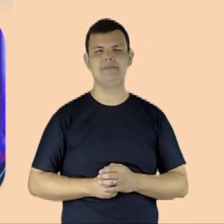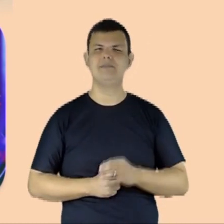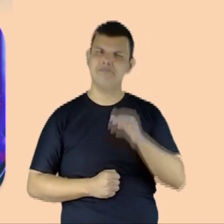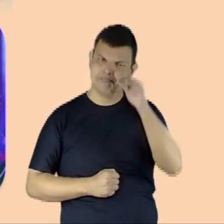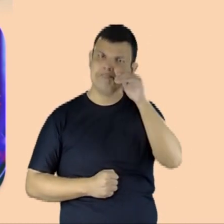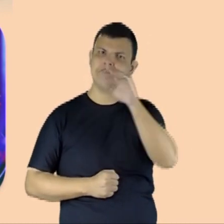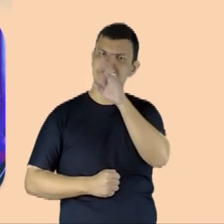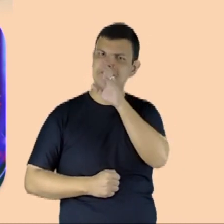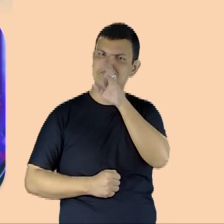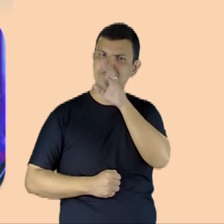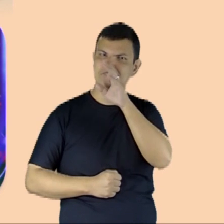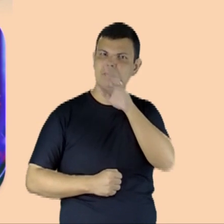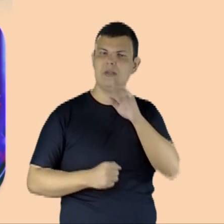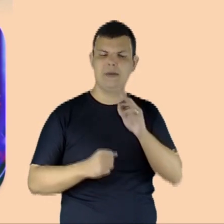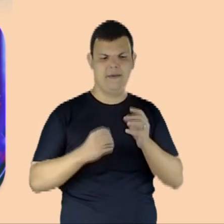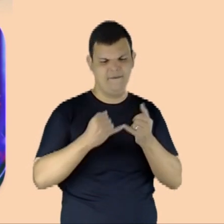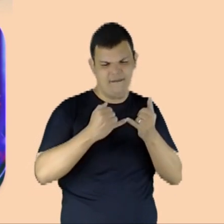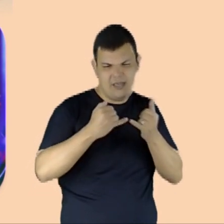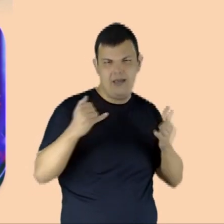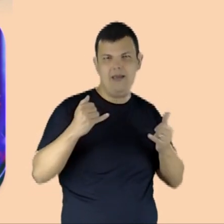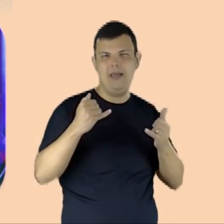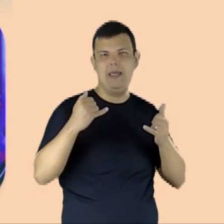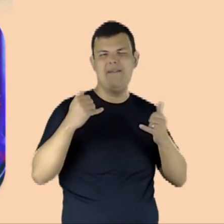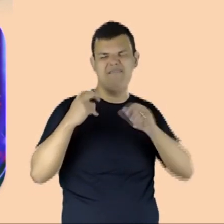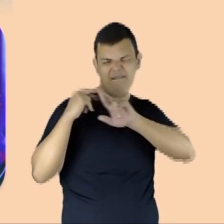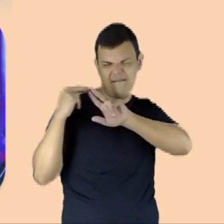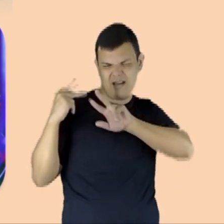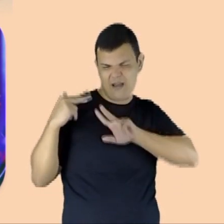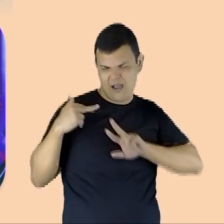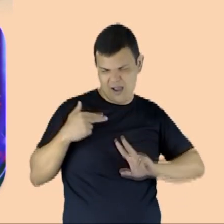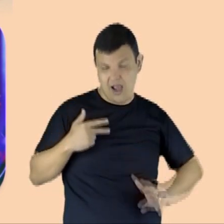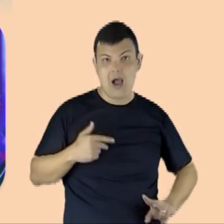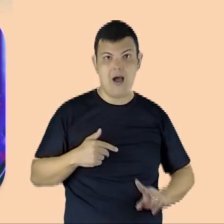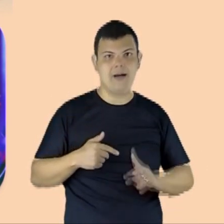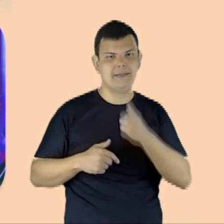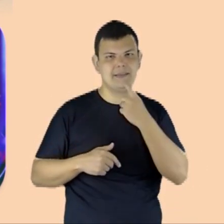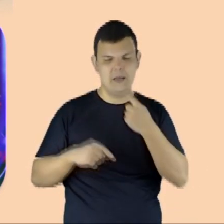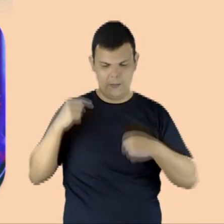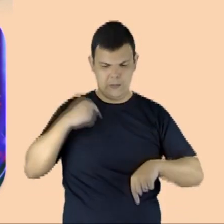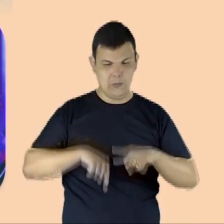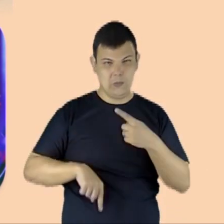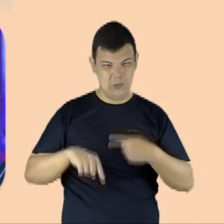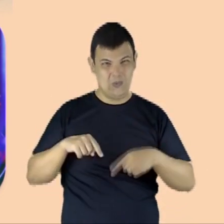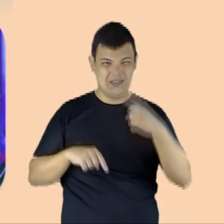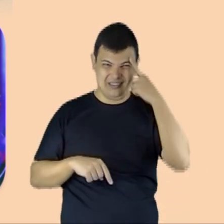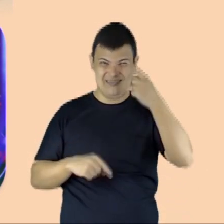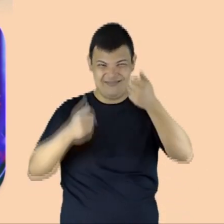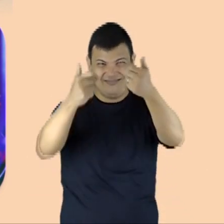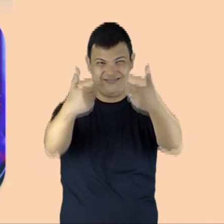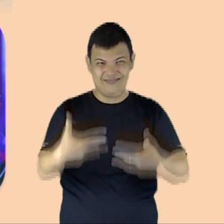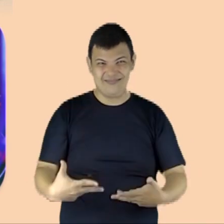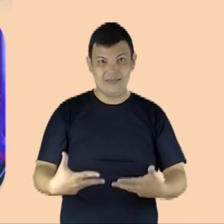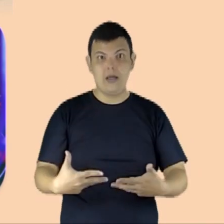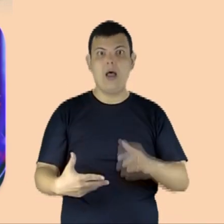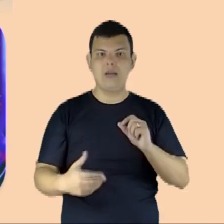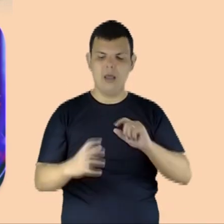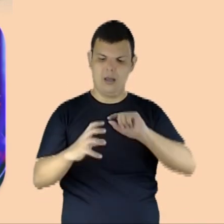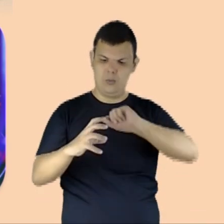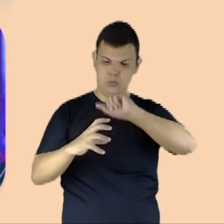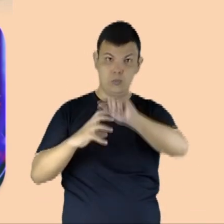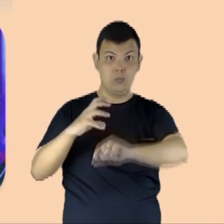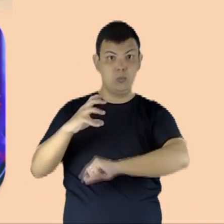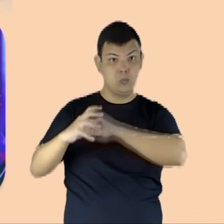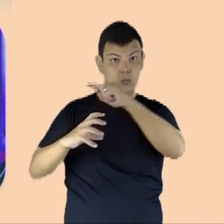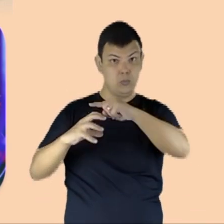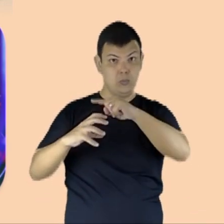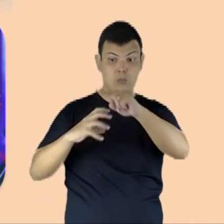veias, artérias, os nossos capilares, né, que já falamos na aula sobre o sistema circulatório, daria para dar 2